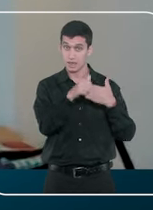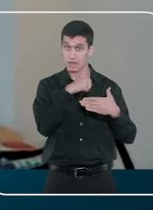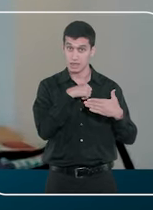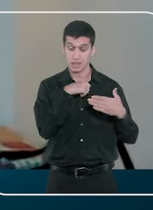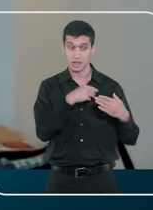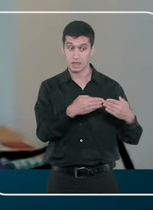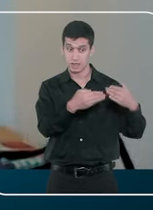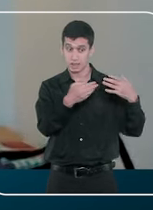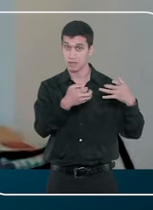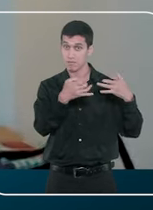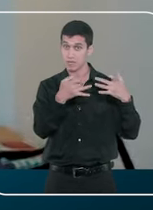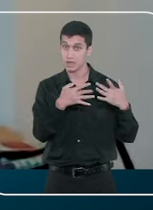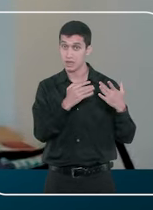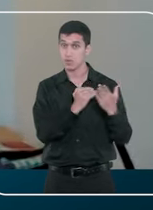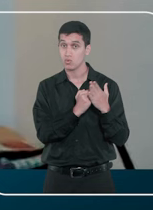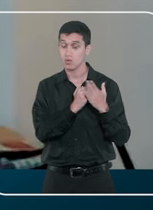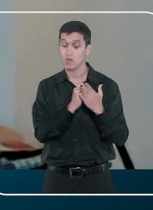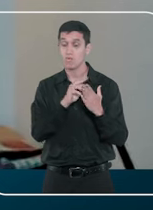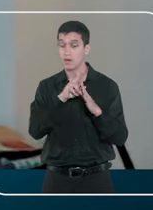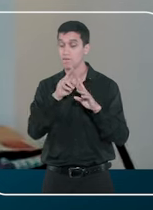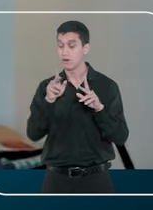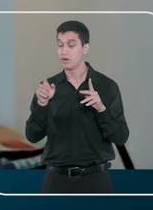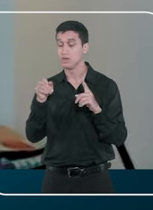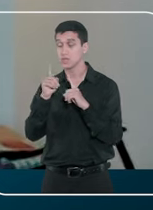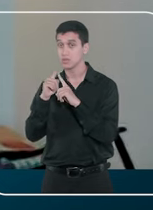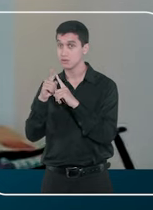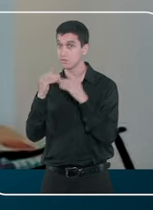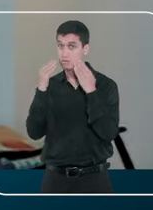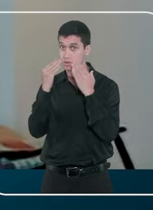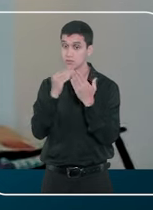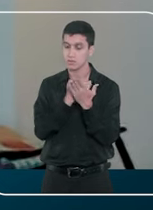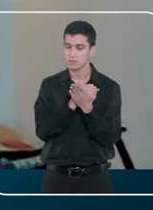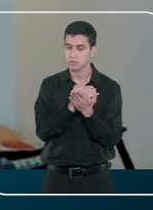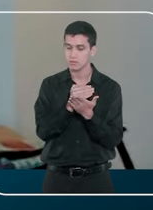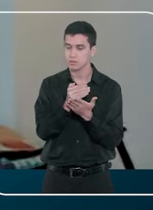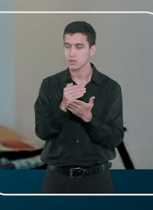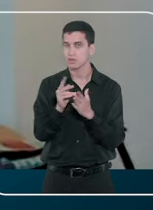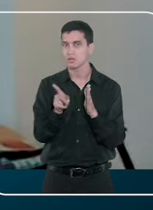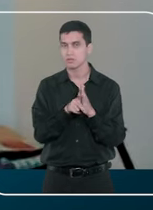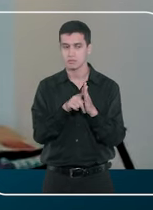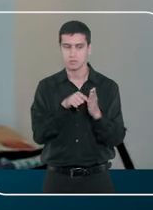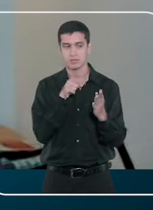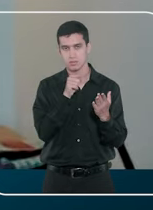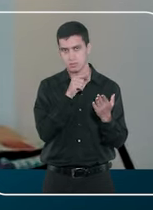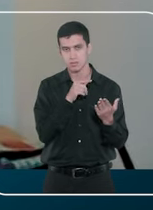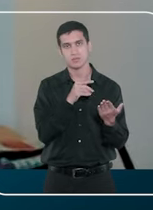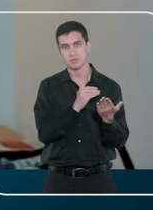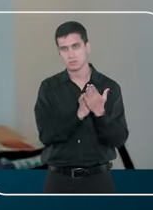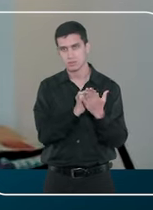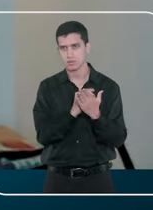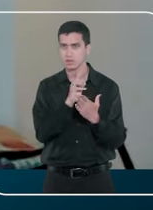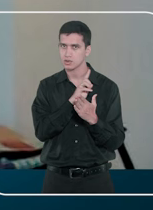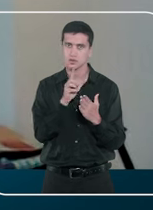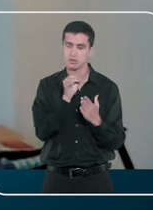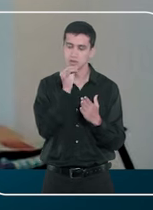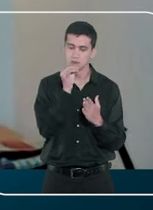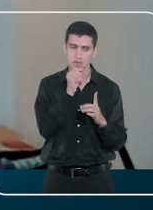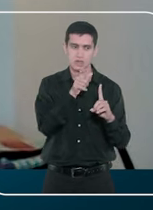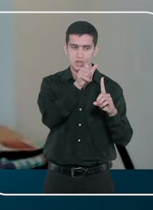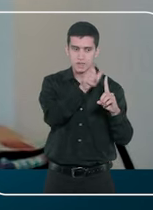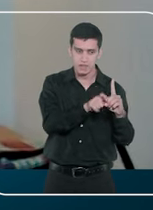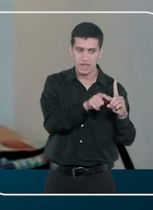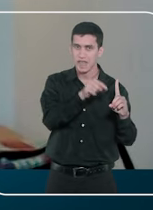se formalizam a partir da colaboração, e não exatamente o meio de prova que o colaborador